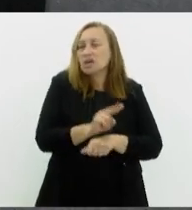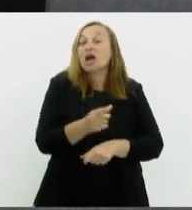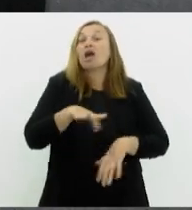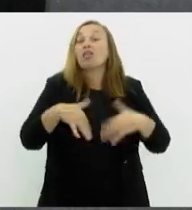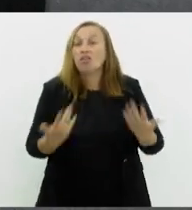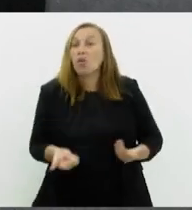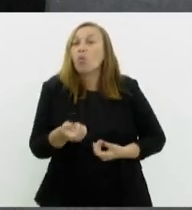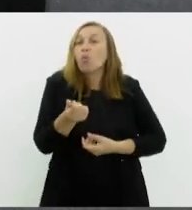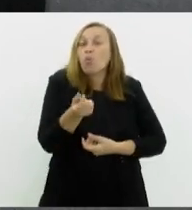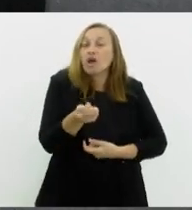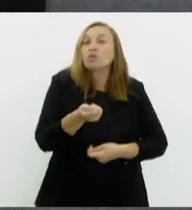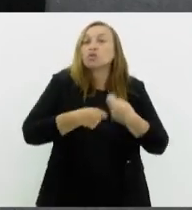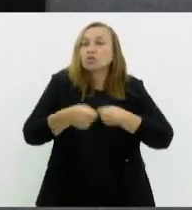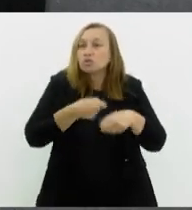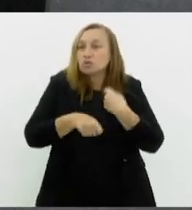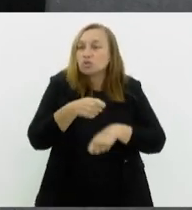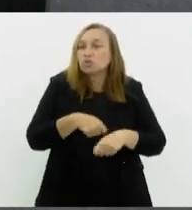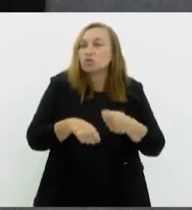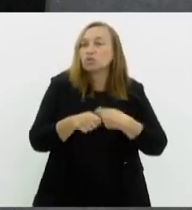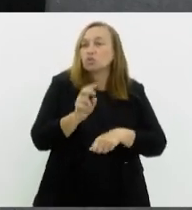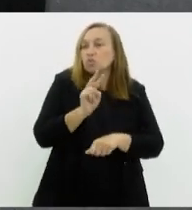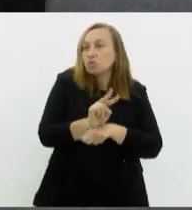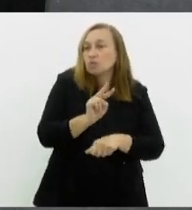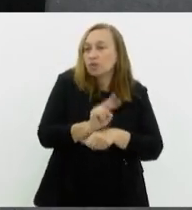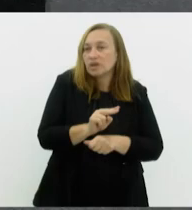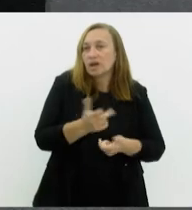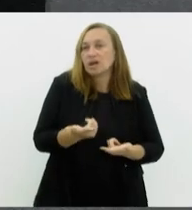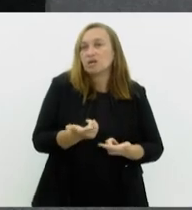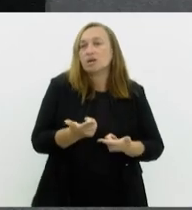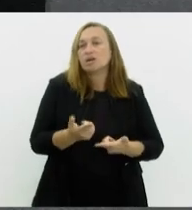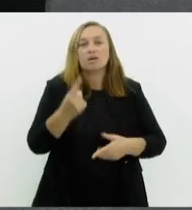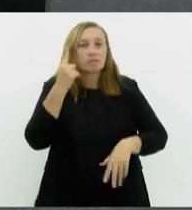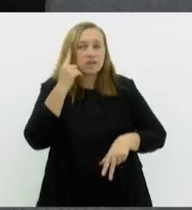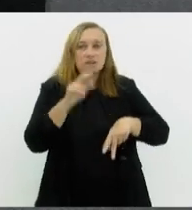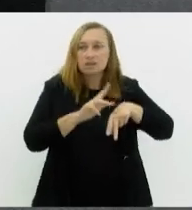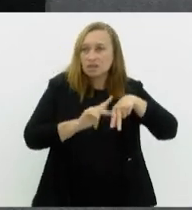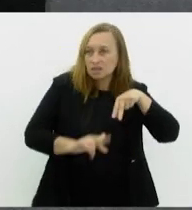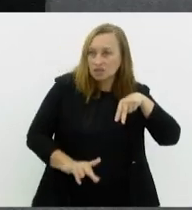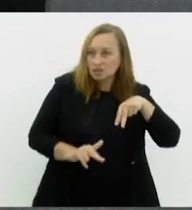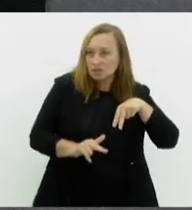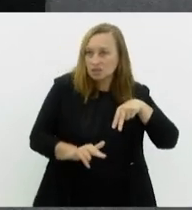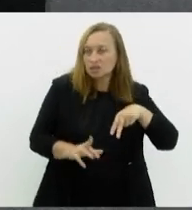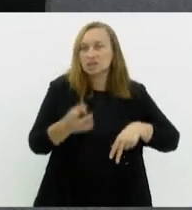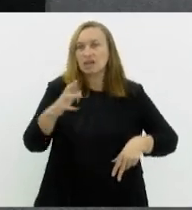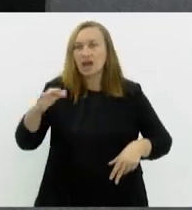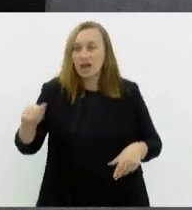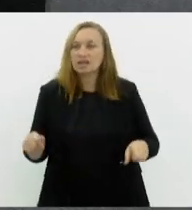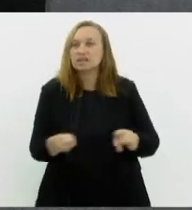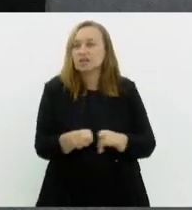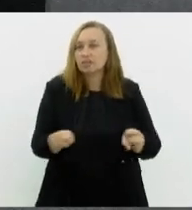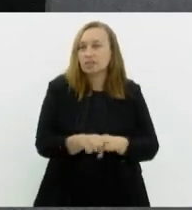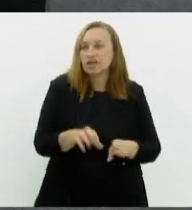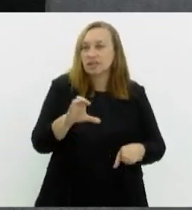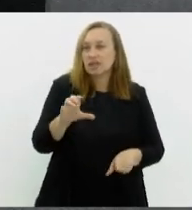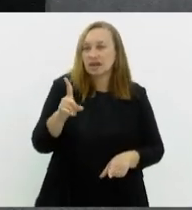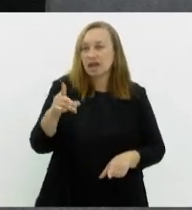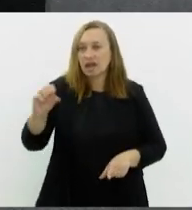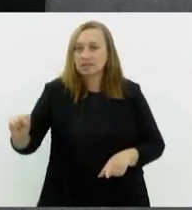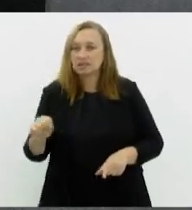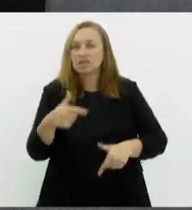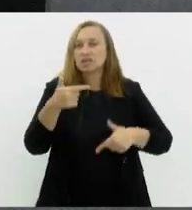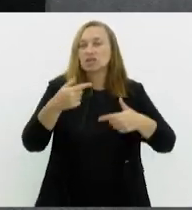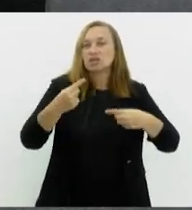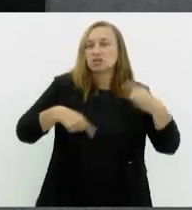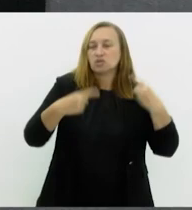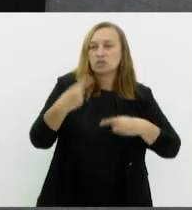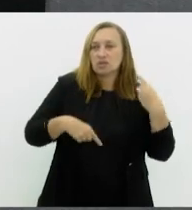vem trazendo também uma perspectiva de gênero, de raça e de classe para um debate que é central. O que